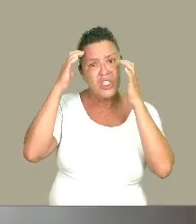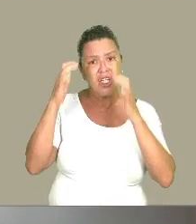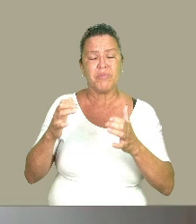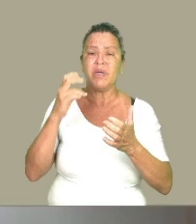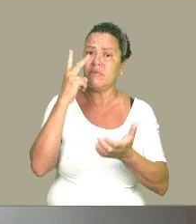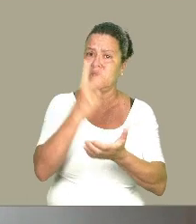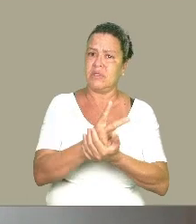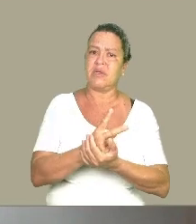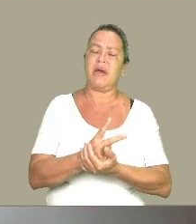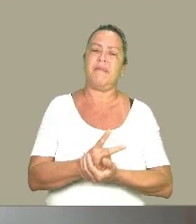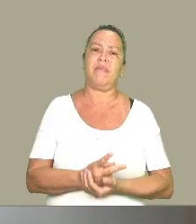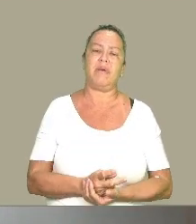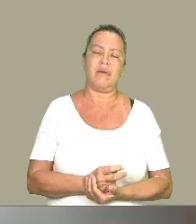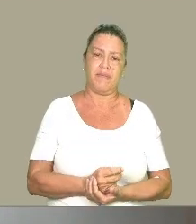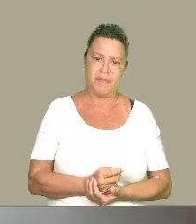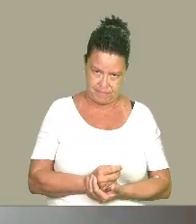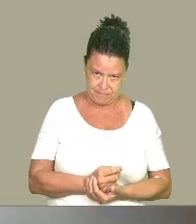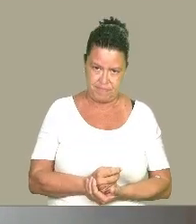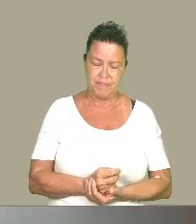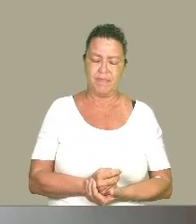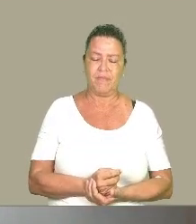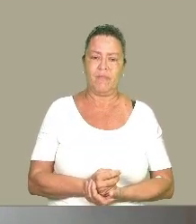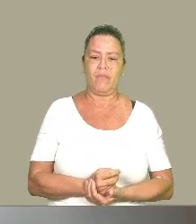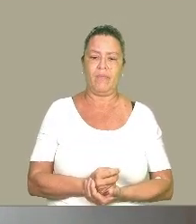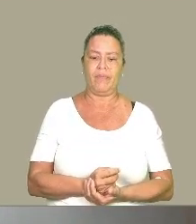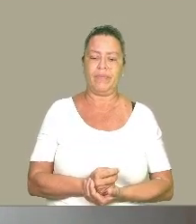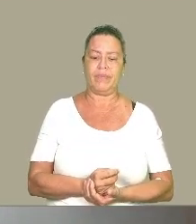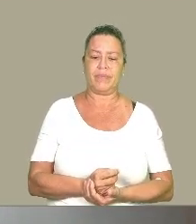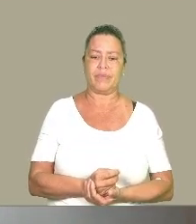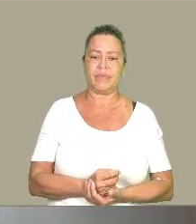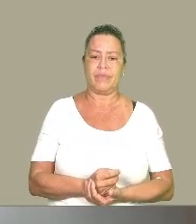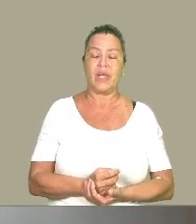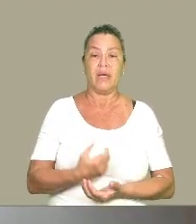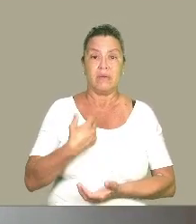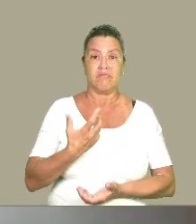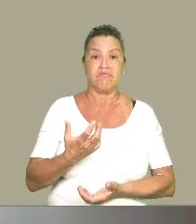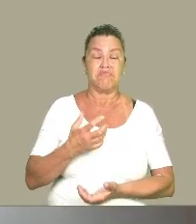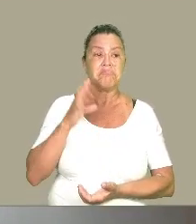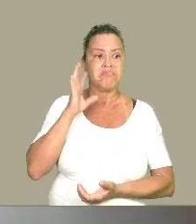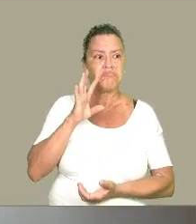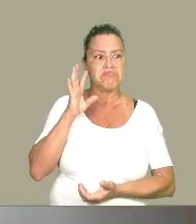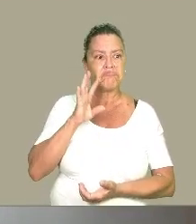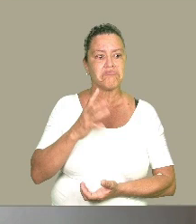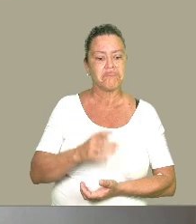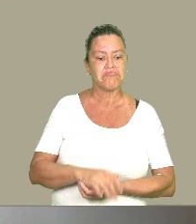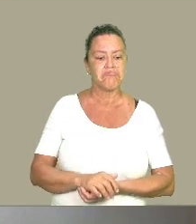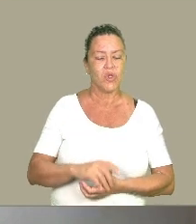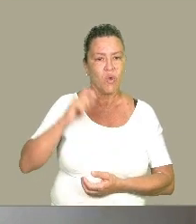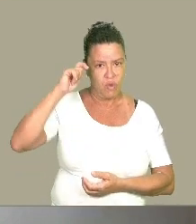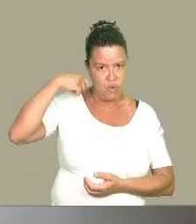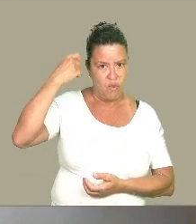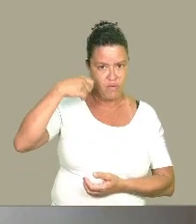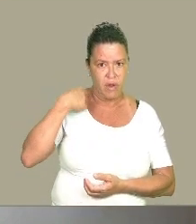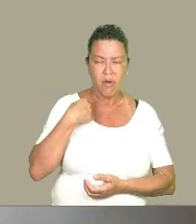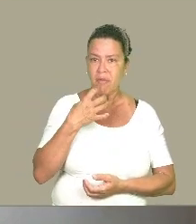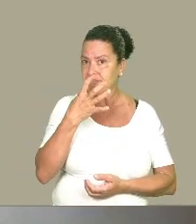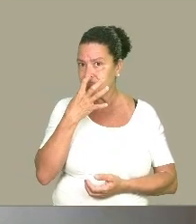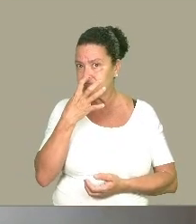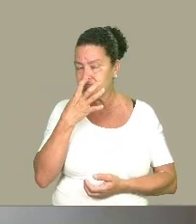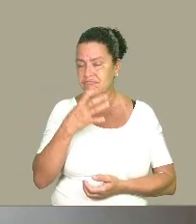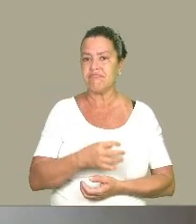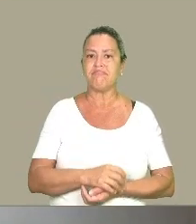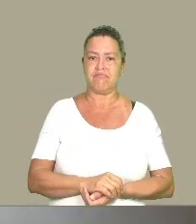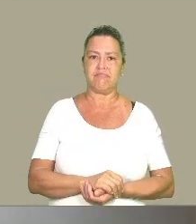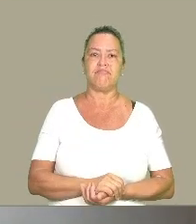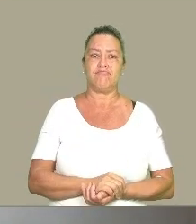Acho que essa é a palavra principal. E aí eu achei muito bacana um vídeo que eu assisti de